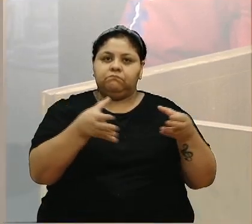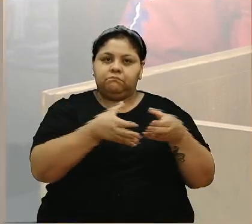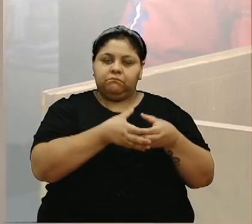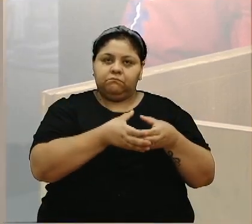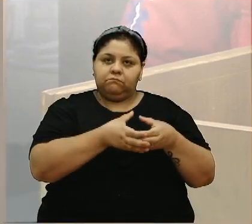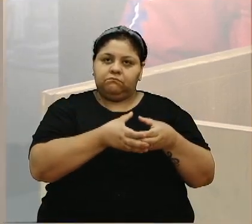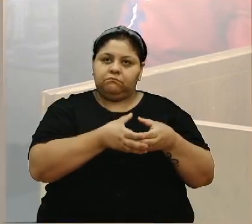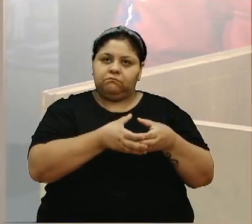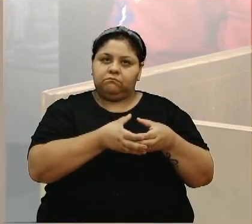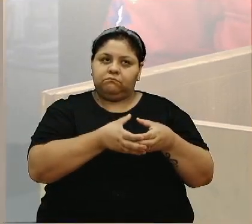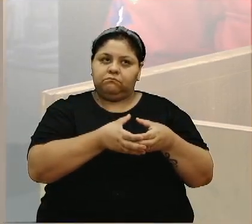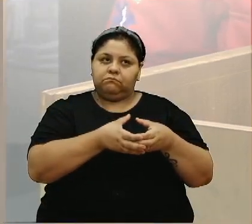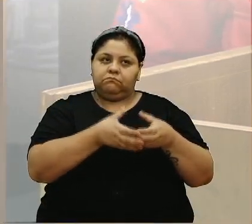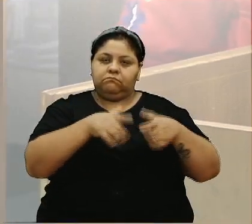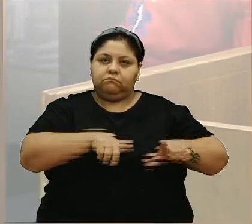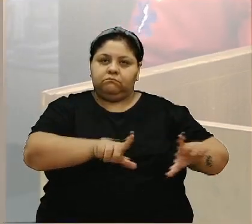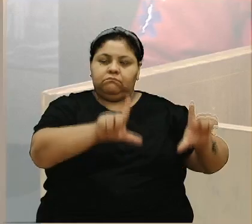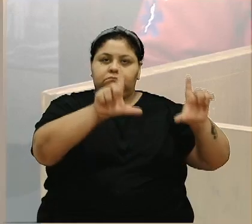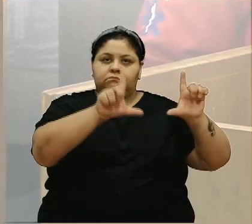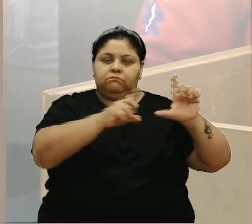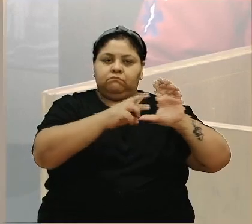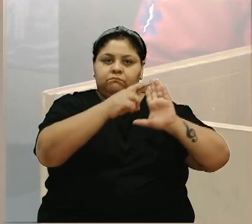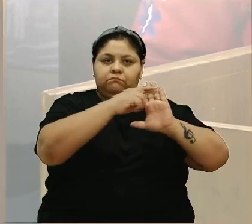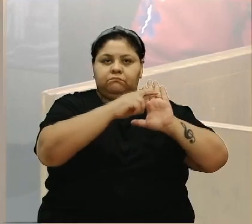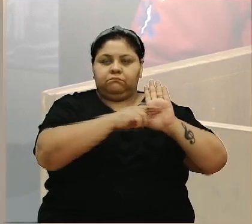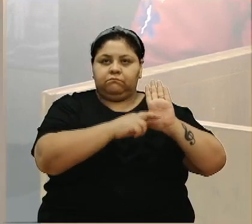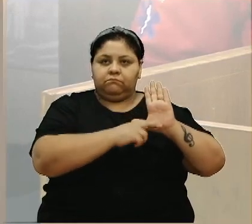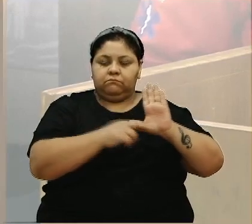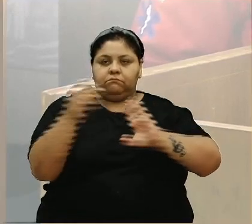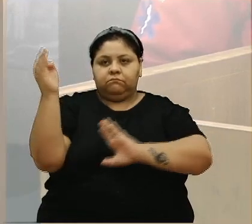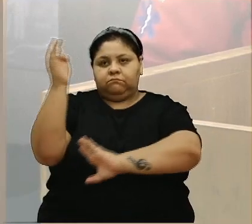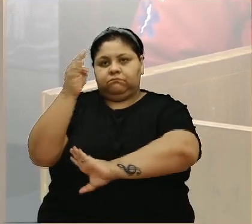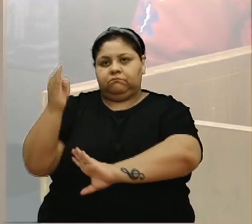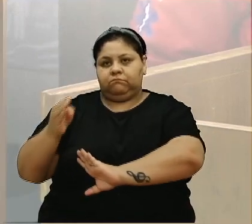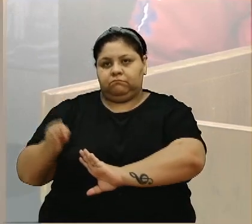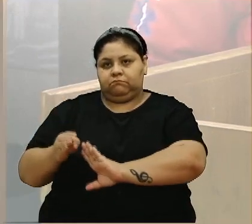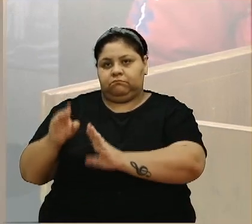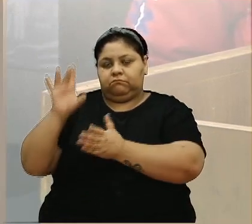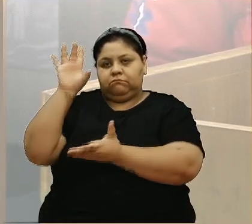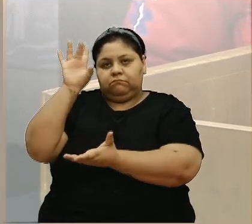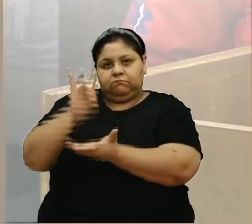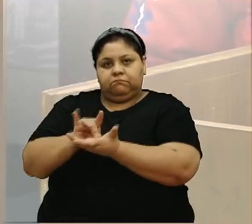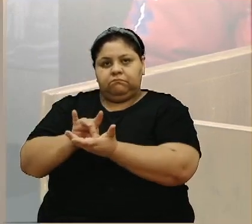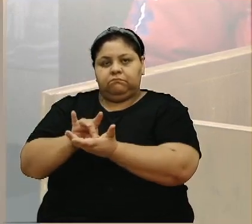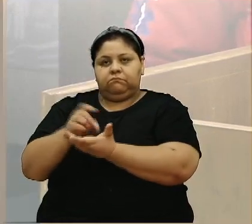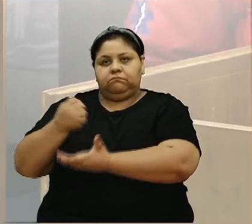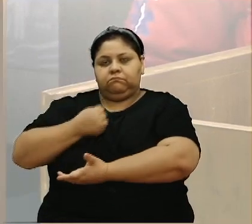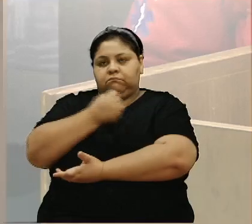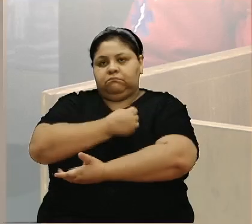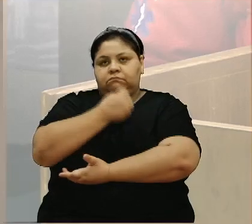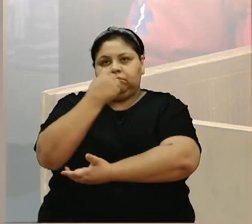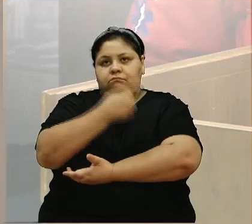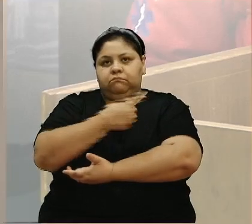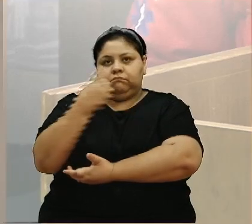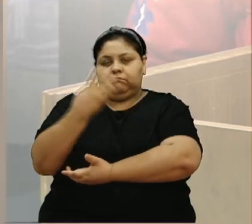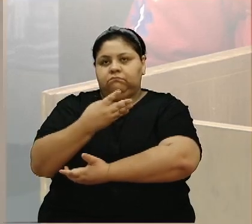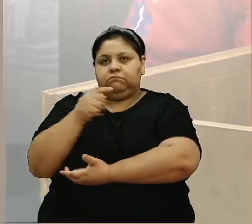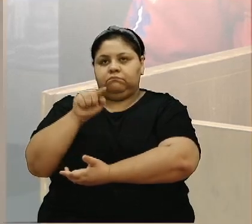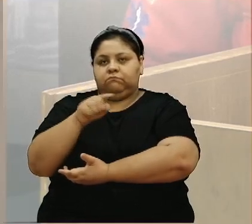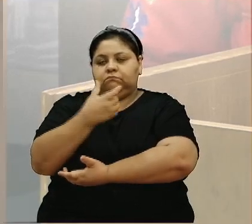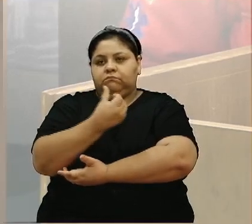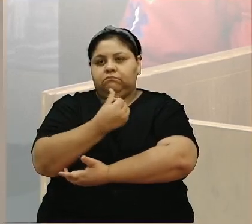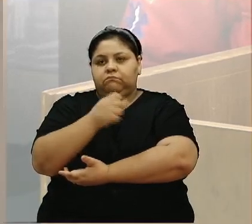formando com certificação e normas brasileiras regulamentada número 14.608